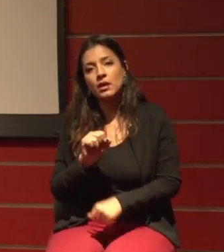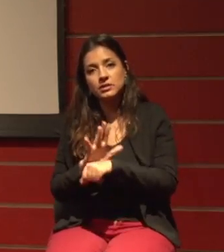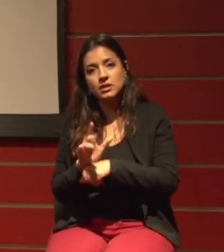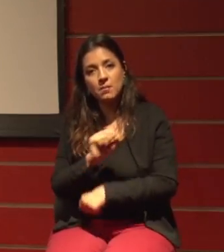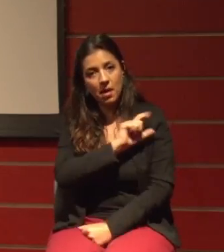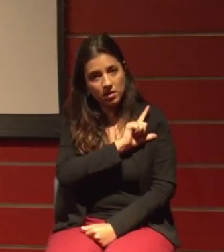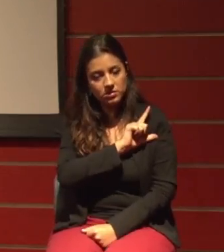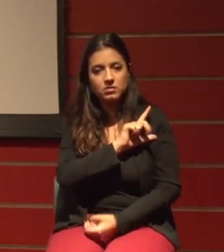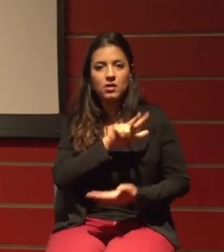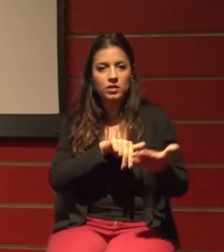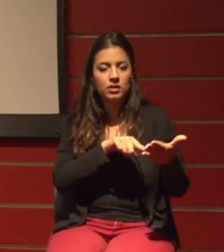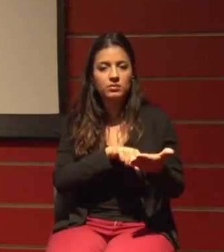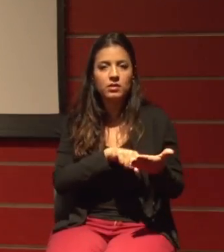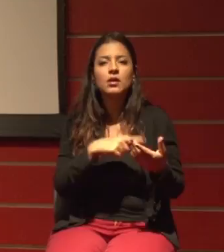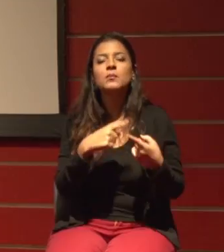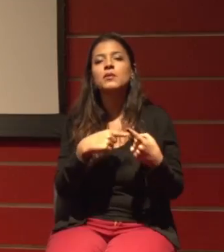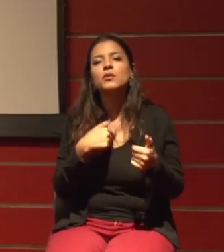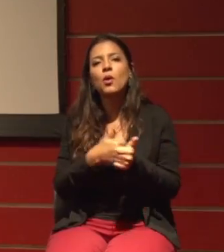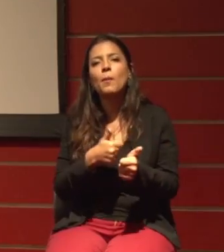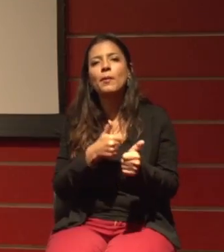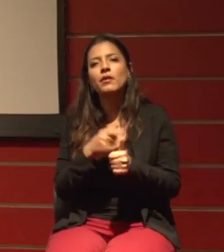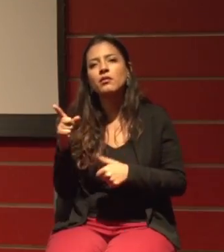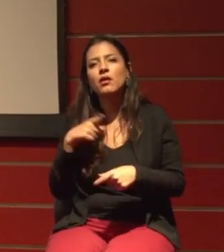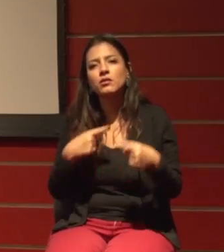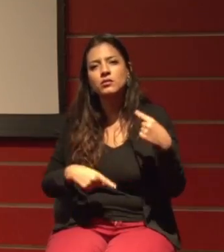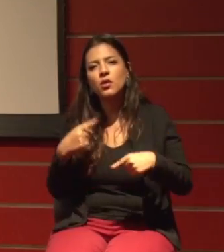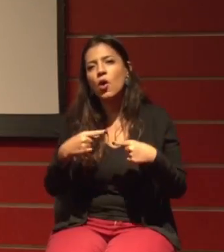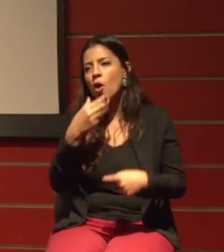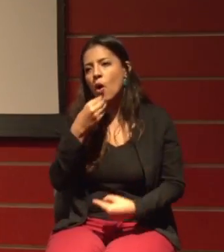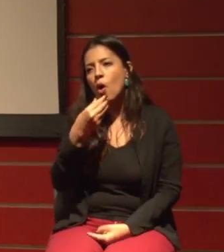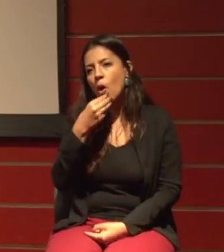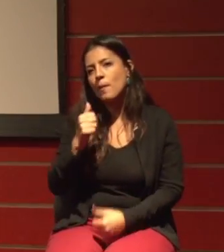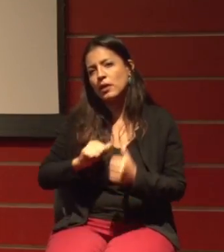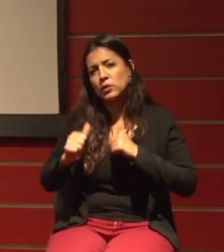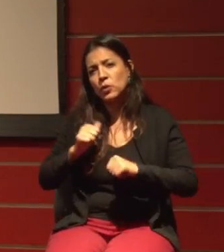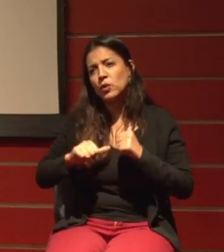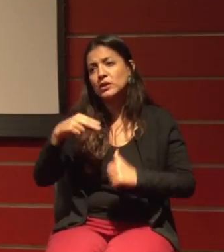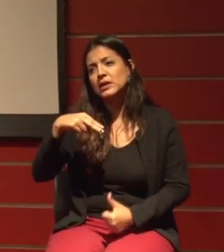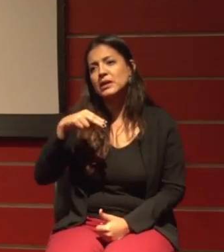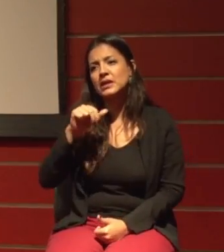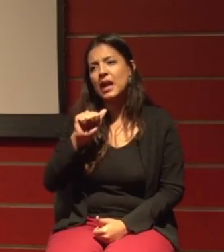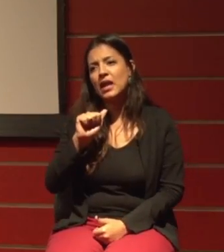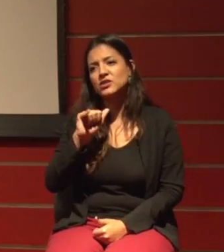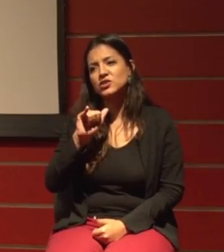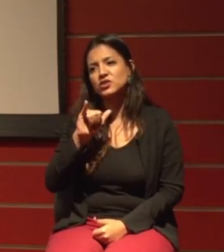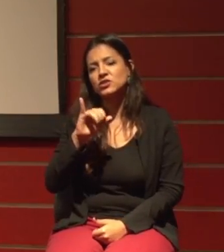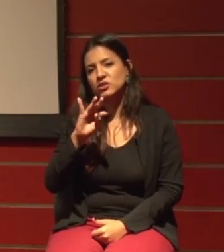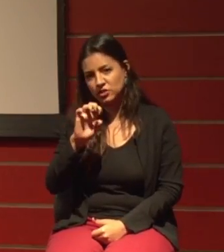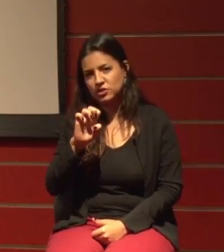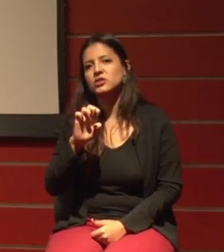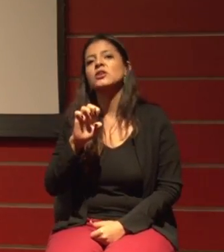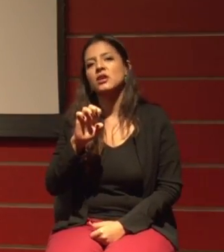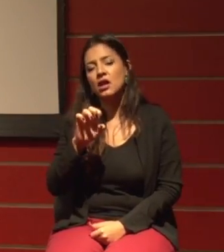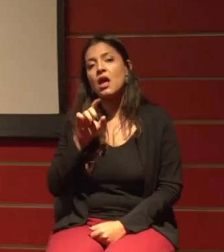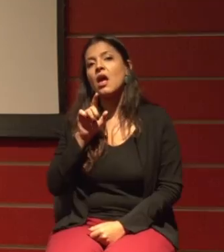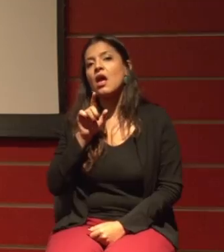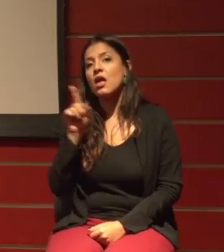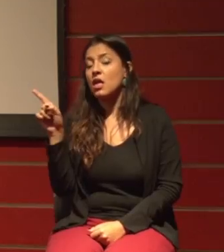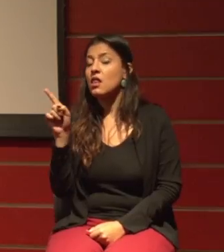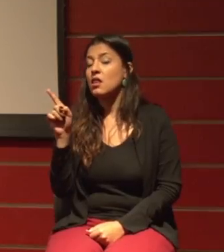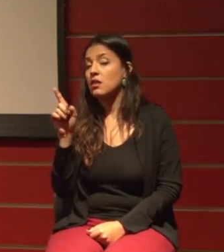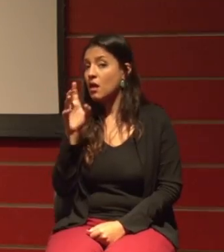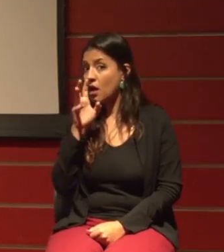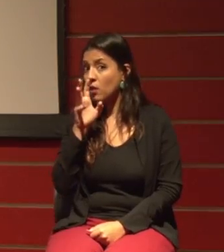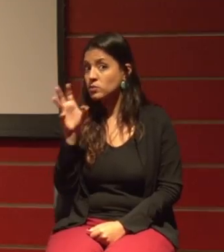lido esse aqui porque eu tô acompanhando também uma polêmica com com Nate Parker não sei se vocês têm visto viu ele ele foi acusado de estupro